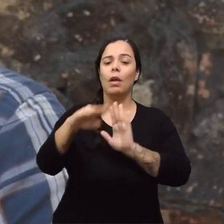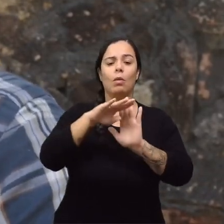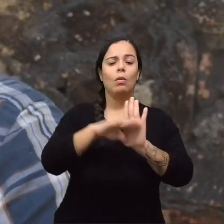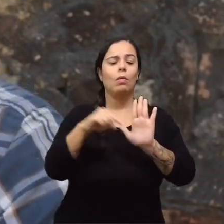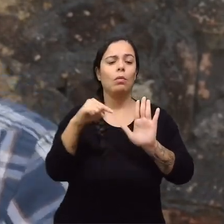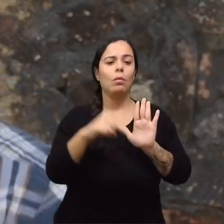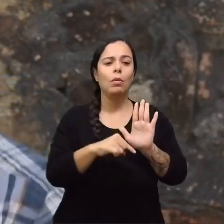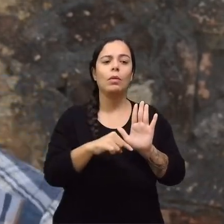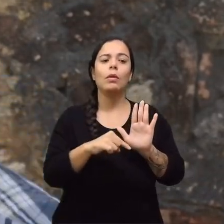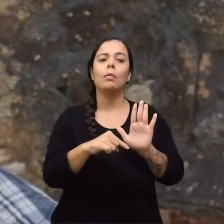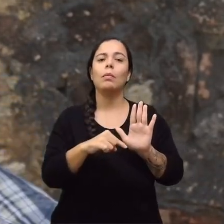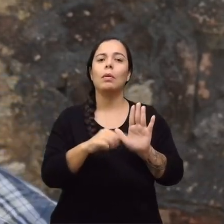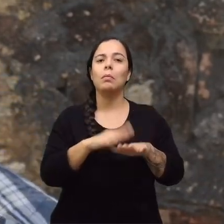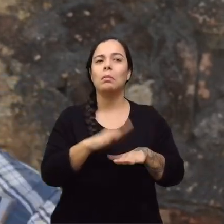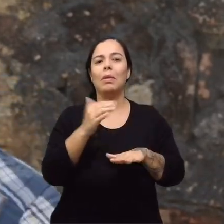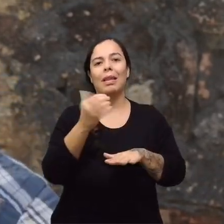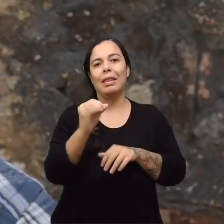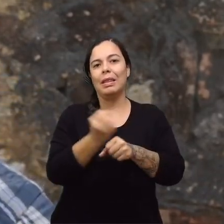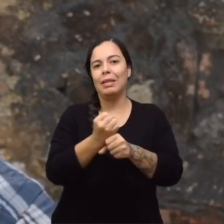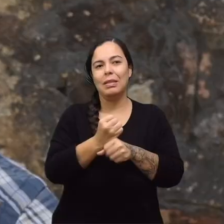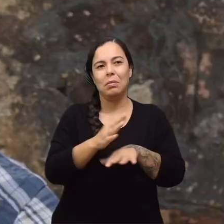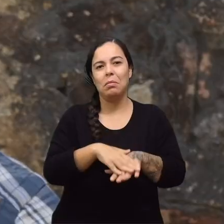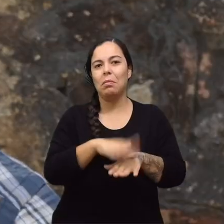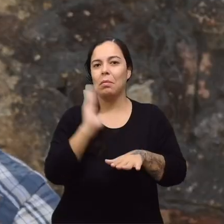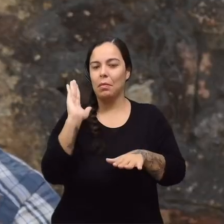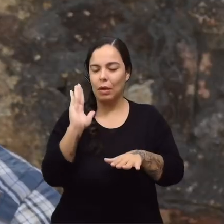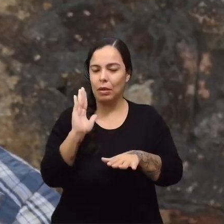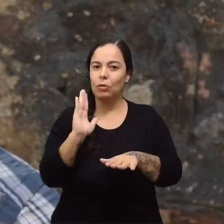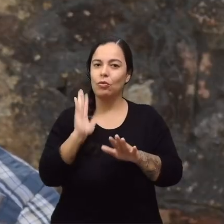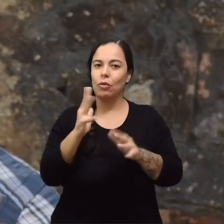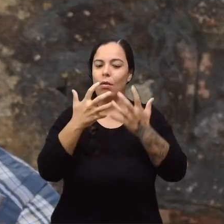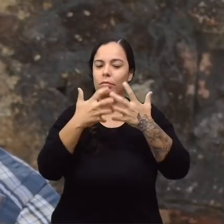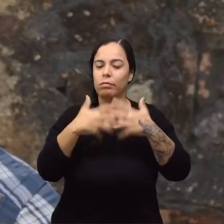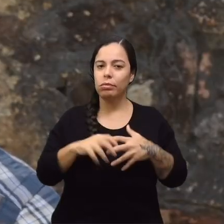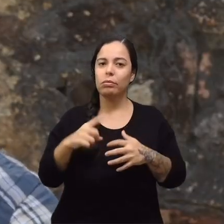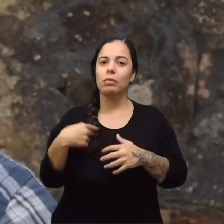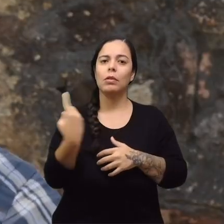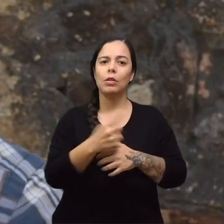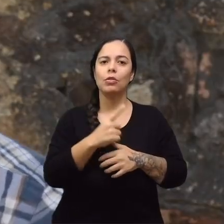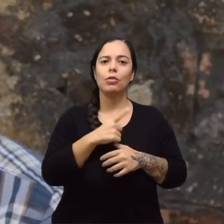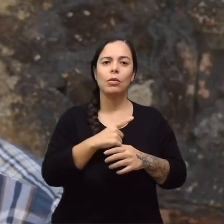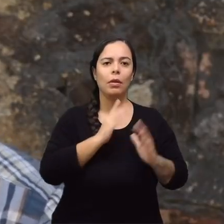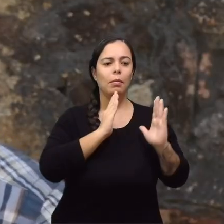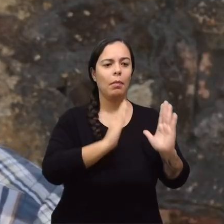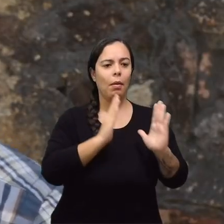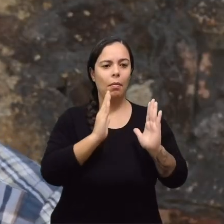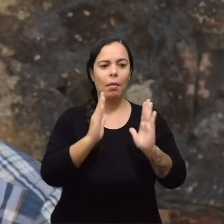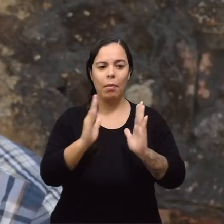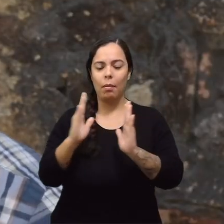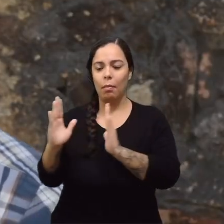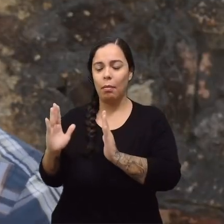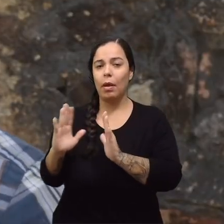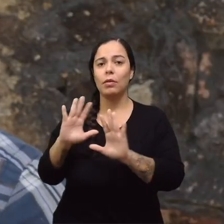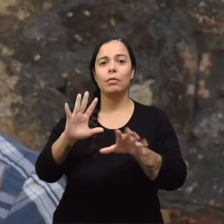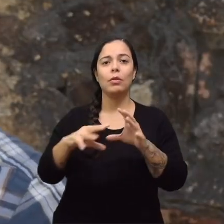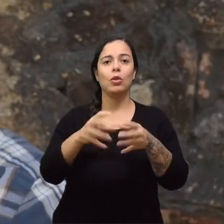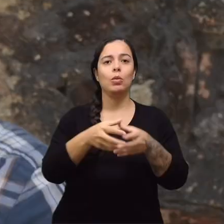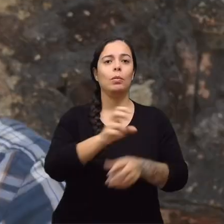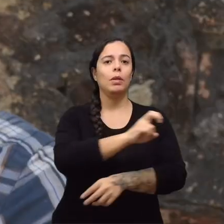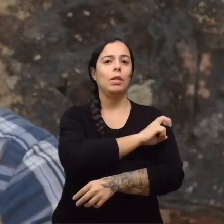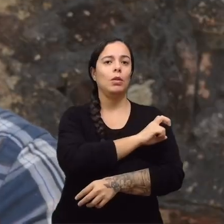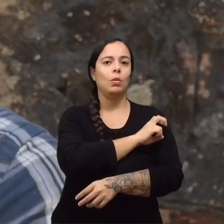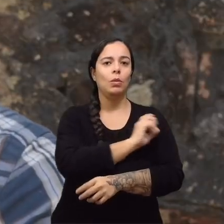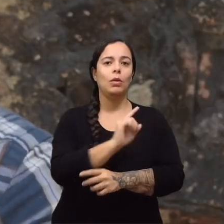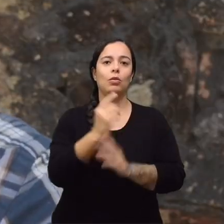ele é um programa que tem mais de 10 anos, né? E que a gente realiza etapas, né, com uma turma de